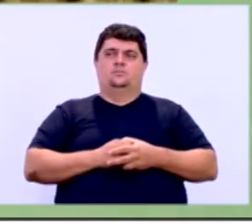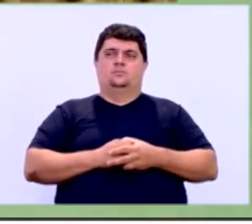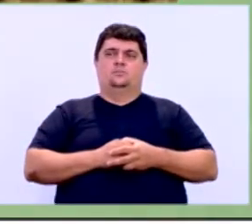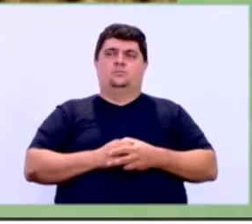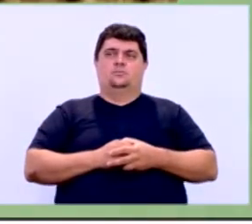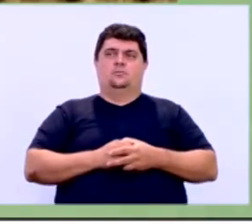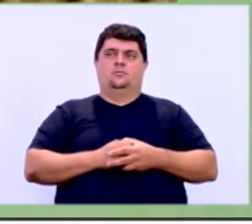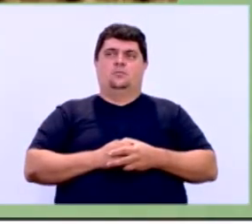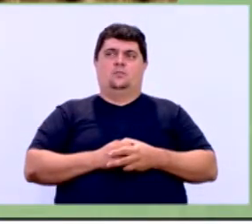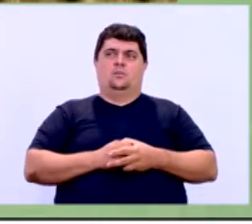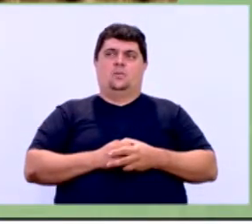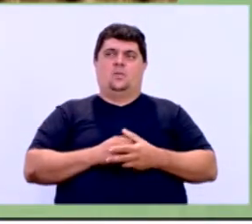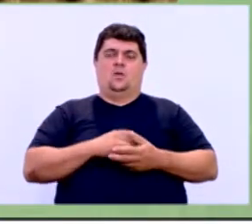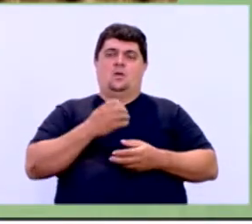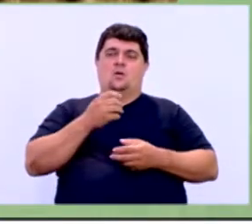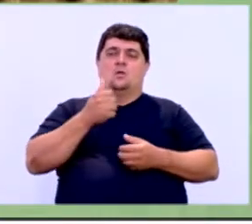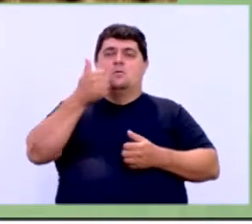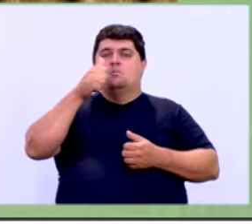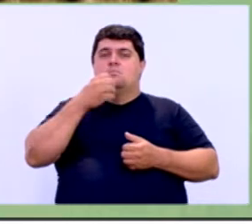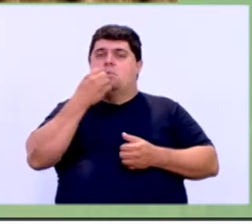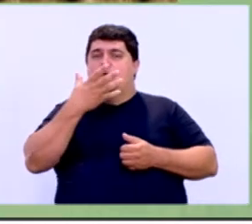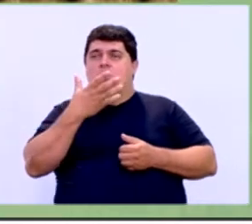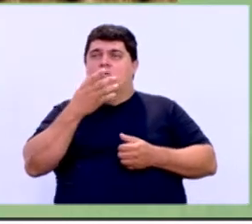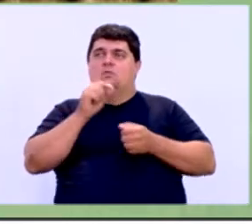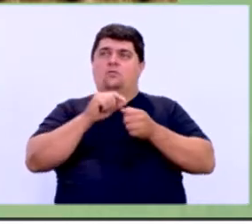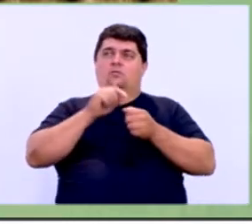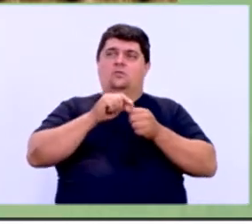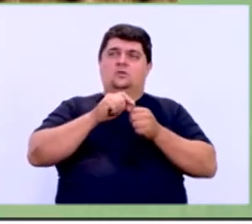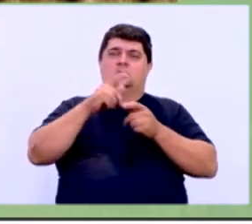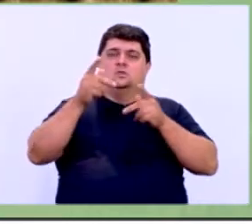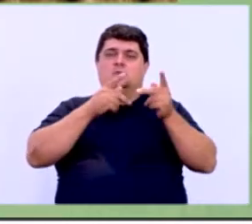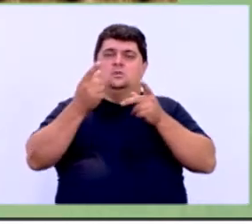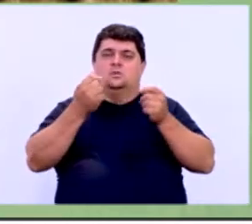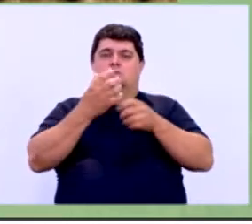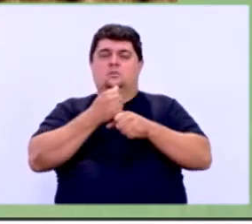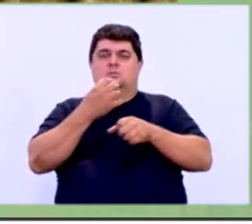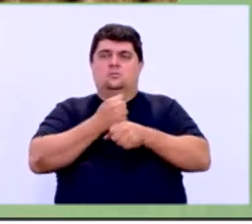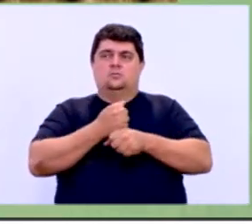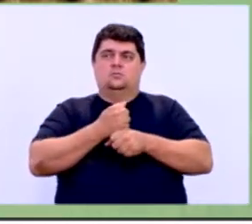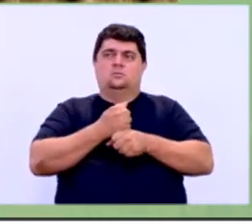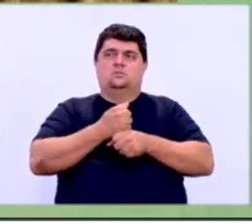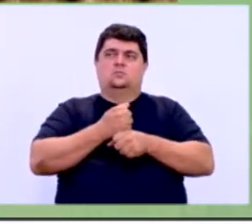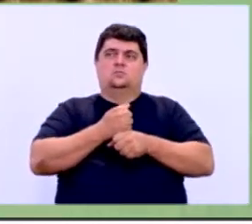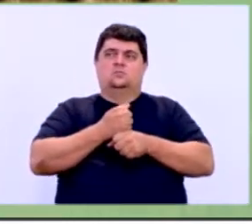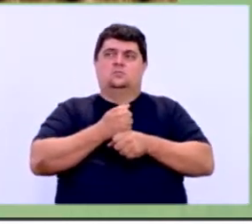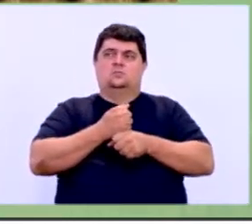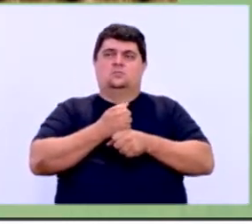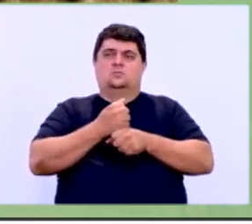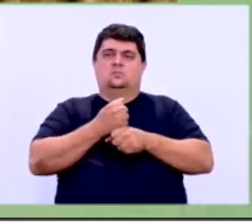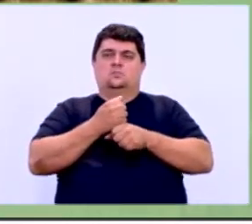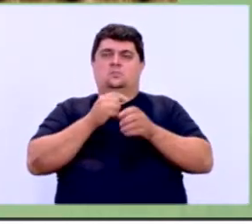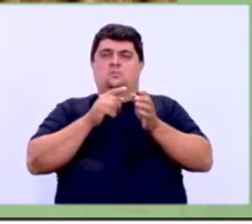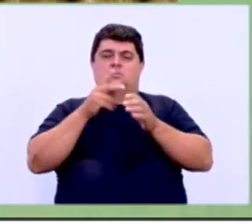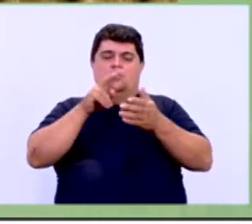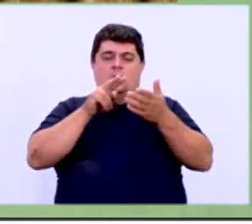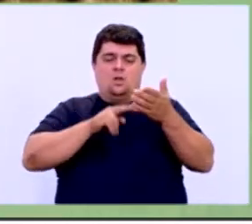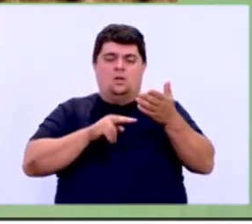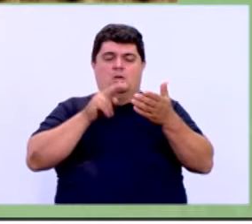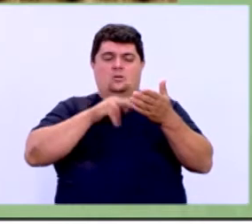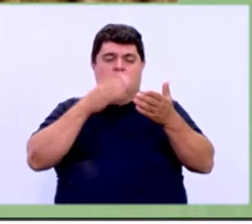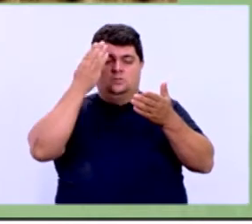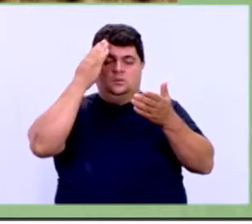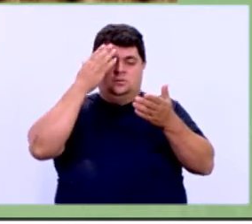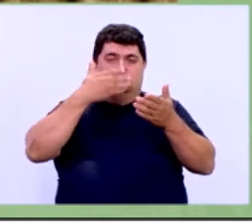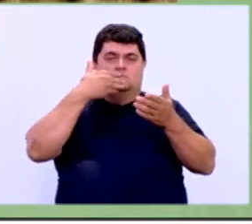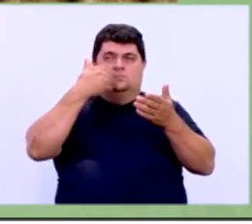E aqui nós temos algumas vantagens para se elaborar um planejamento financeiro, né? Procurem dar uma lida, entender